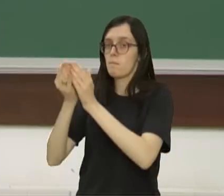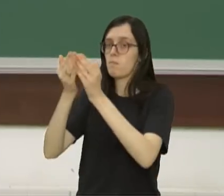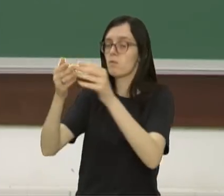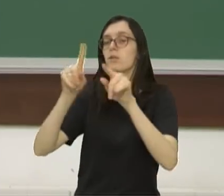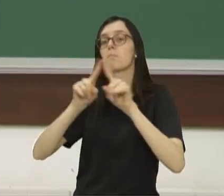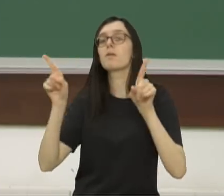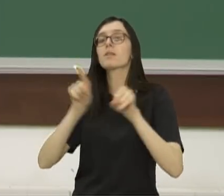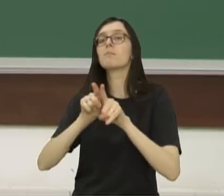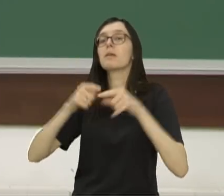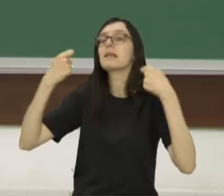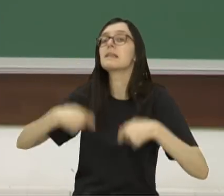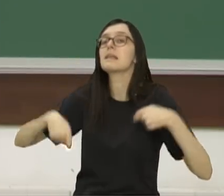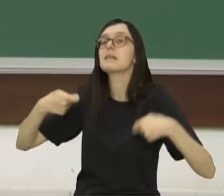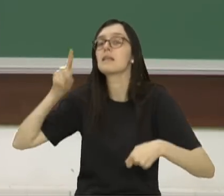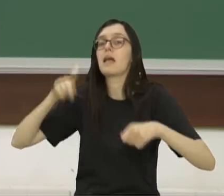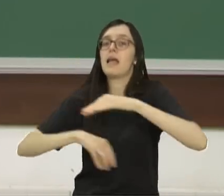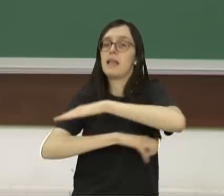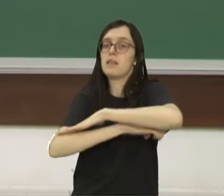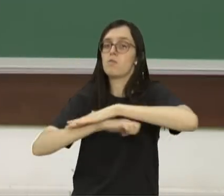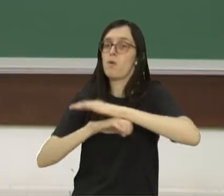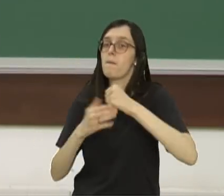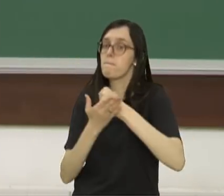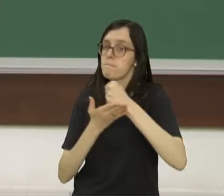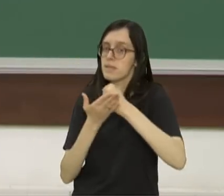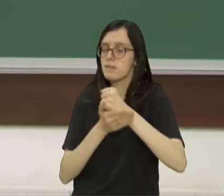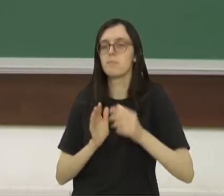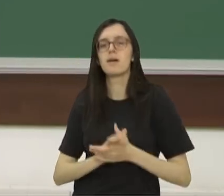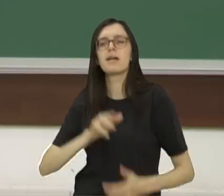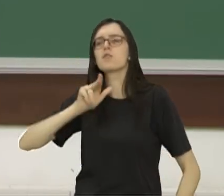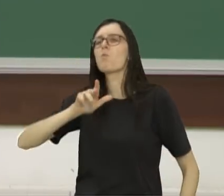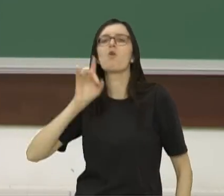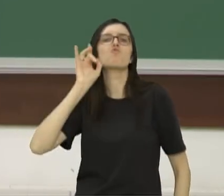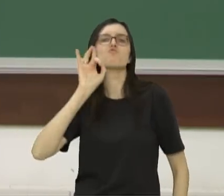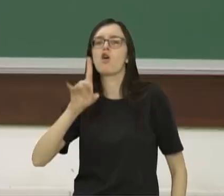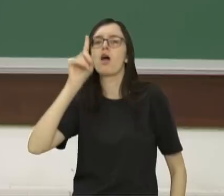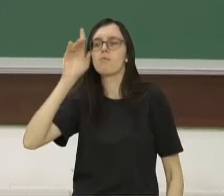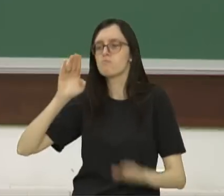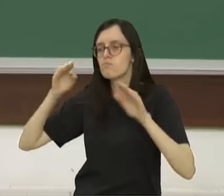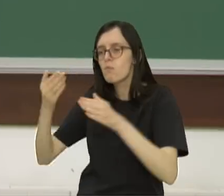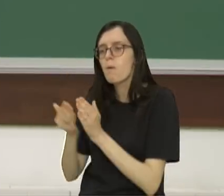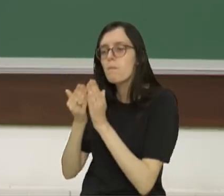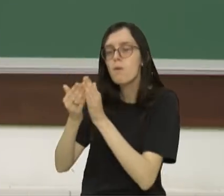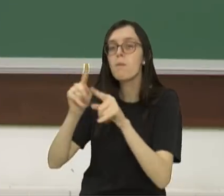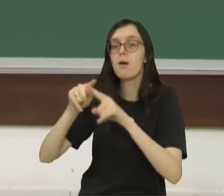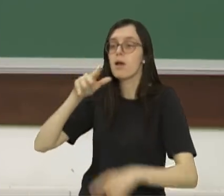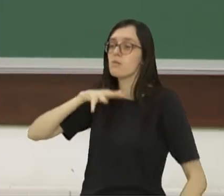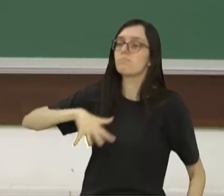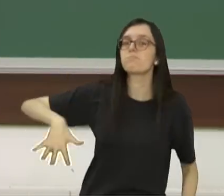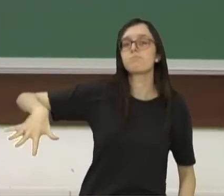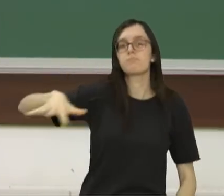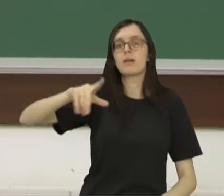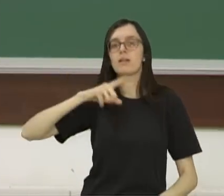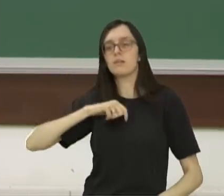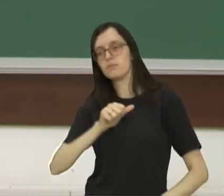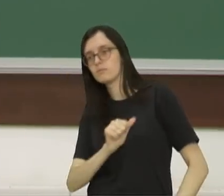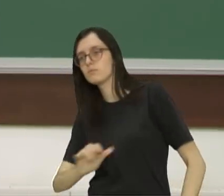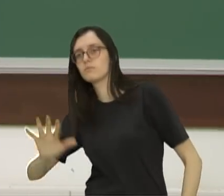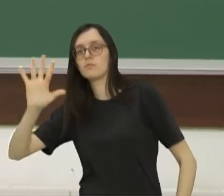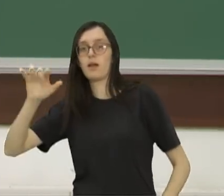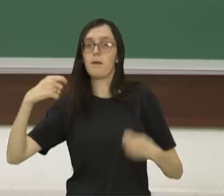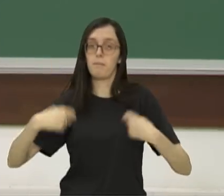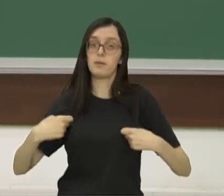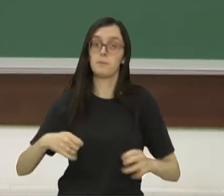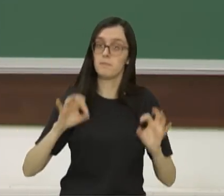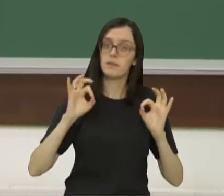também é necessária uma infraestrutura, né, não só para o porto, mas para toda a região do litoral ali,